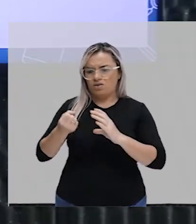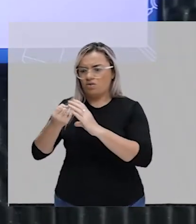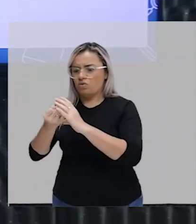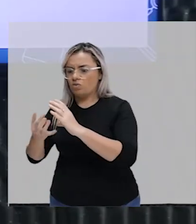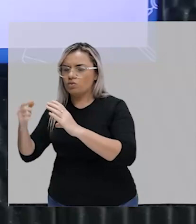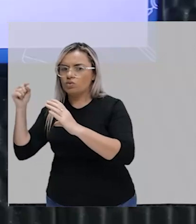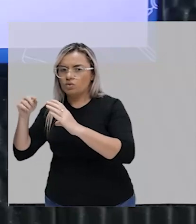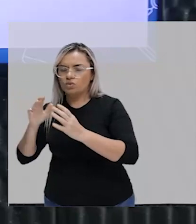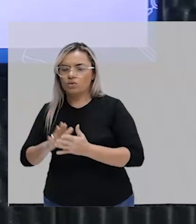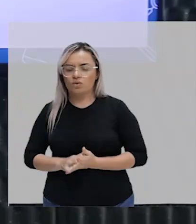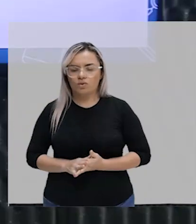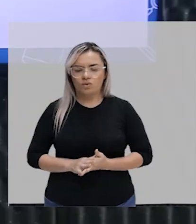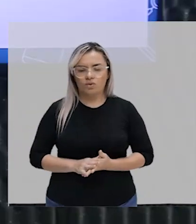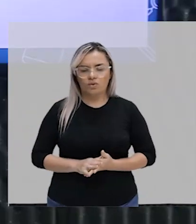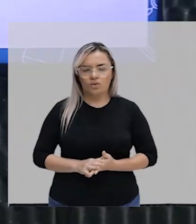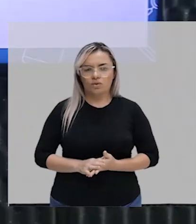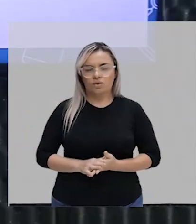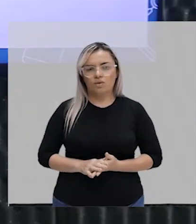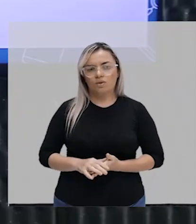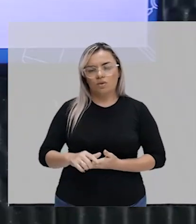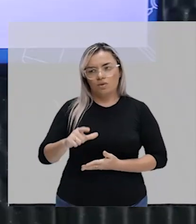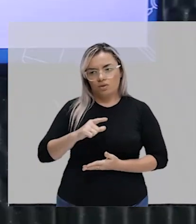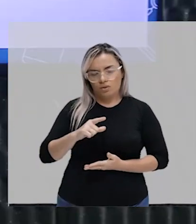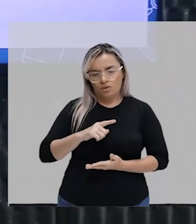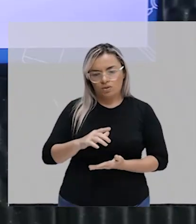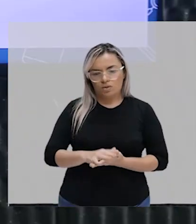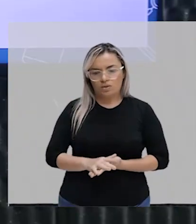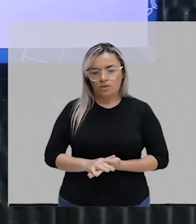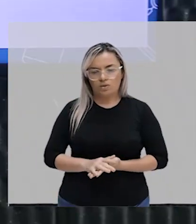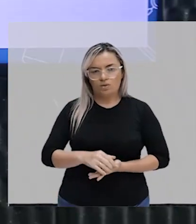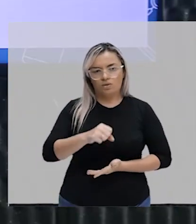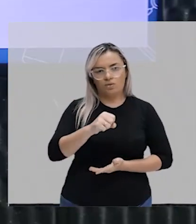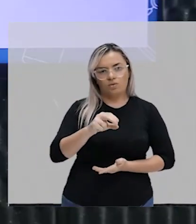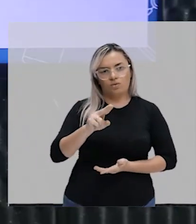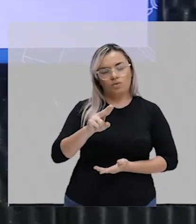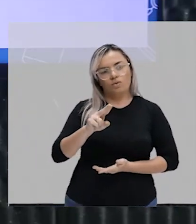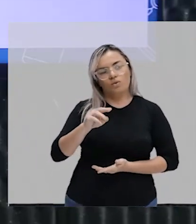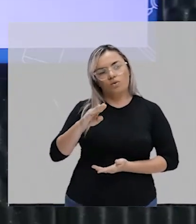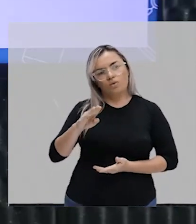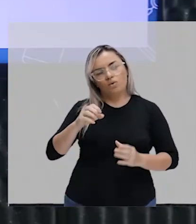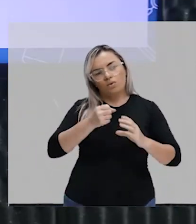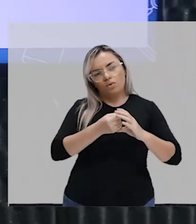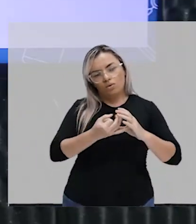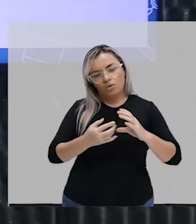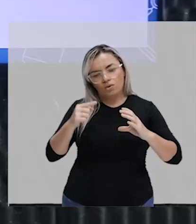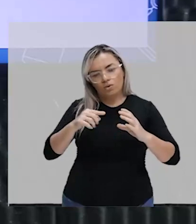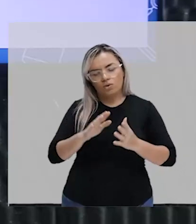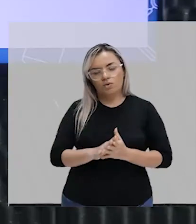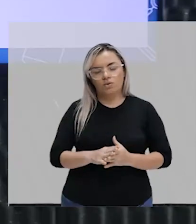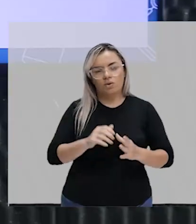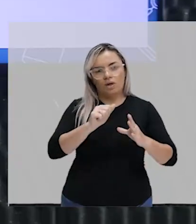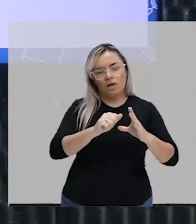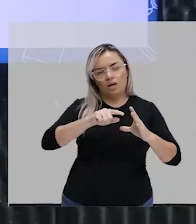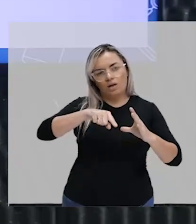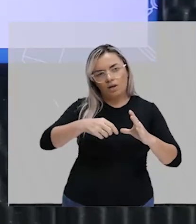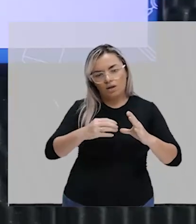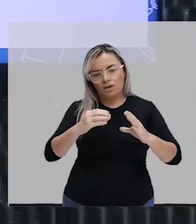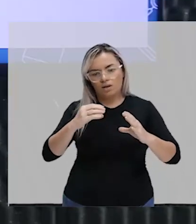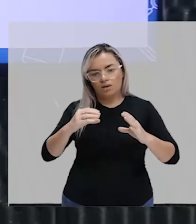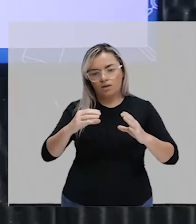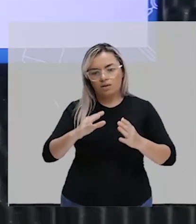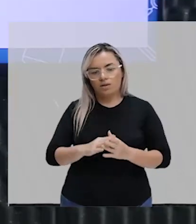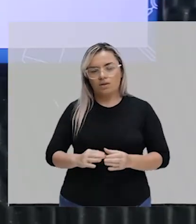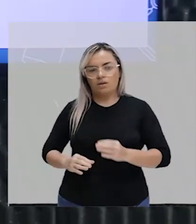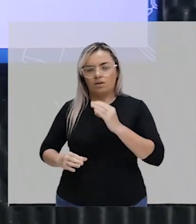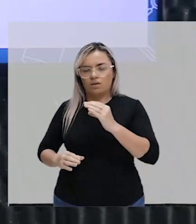só. Existe, né, esse conjunto aqui, um subconjunto, né, do conjunto A.